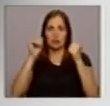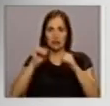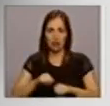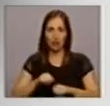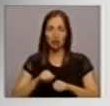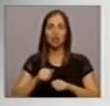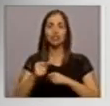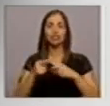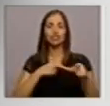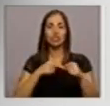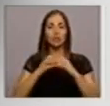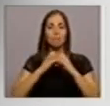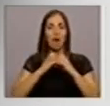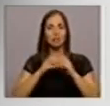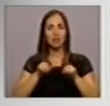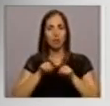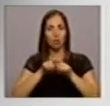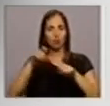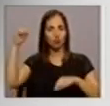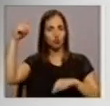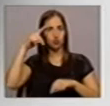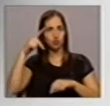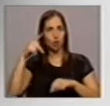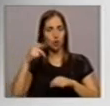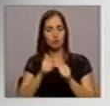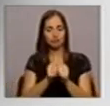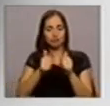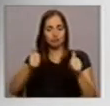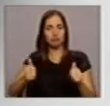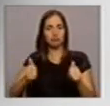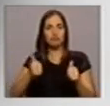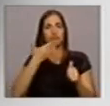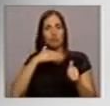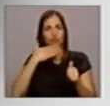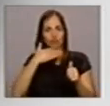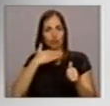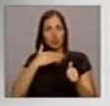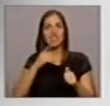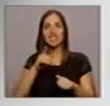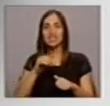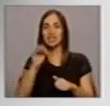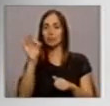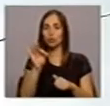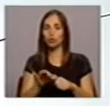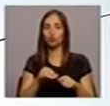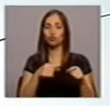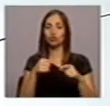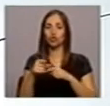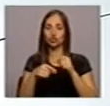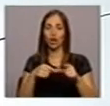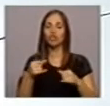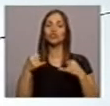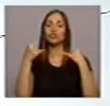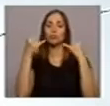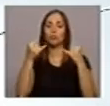estrelas com massa do Sol estão separadas por uma distância apreciável e que 60% dessas estrelas depois não